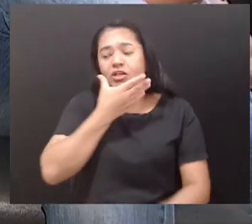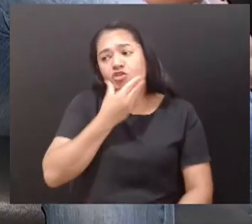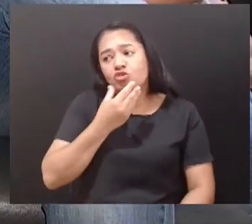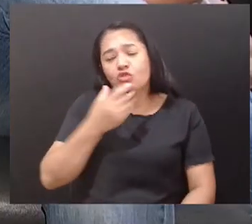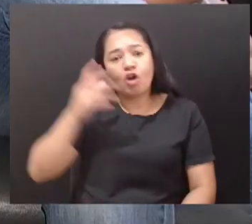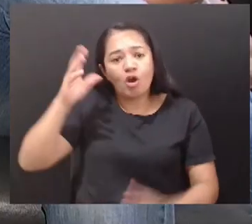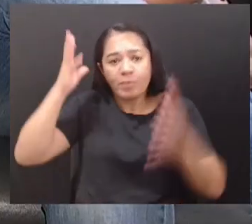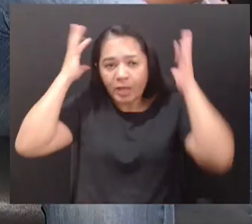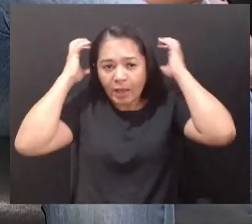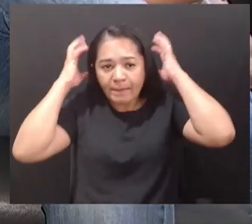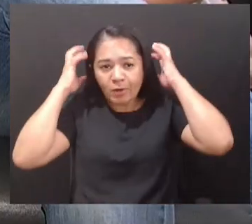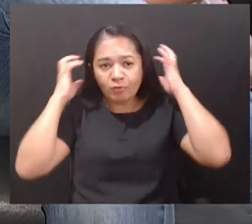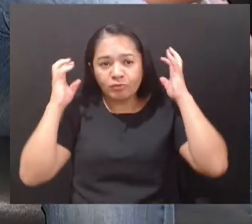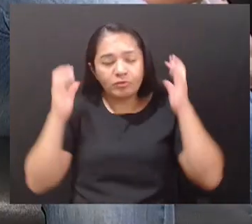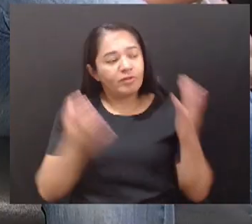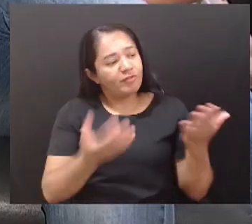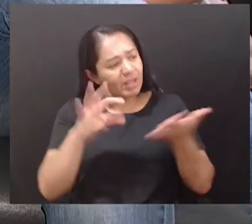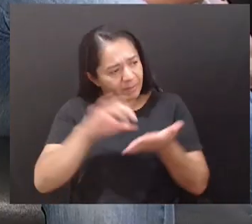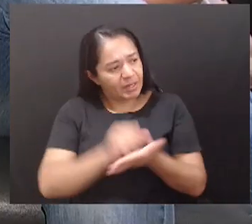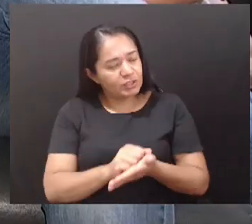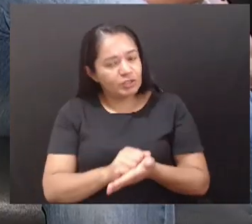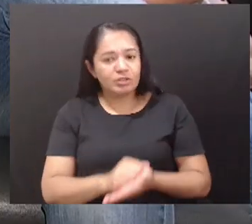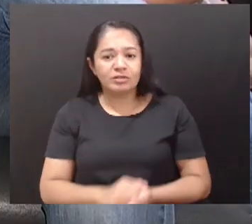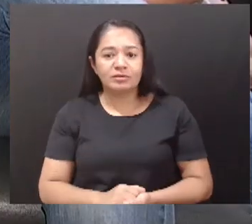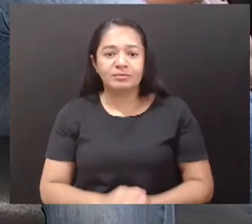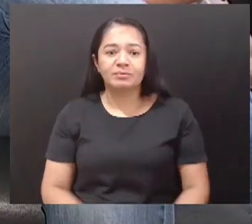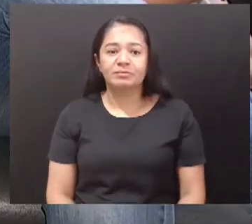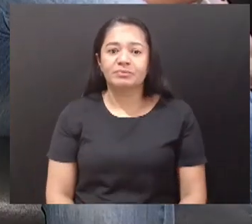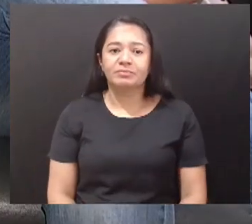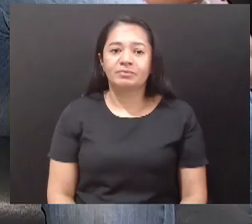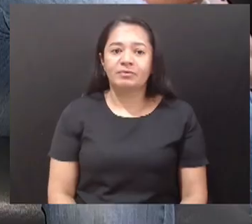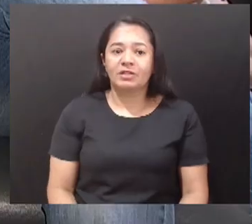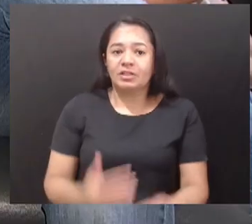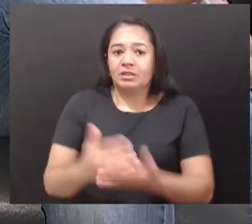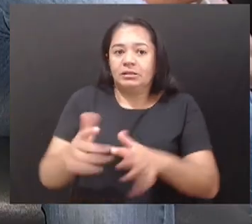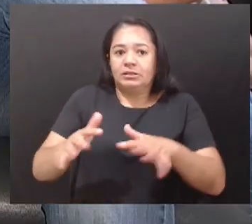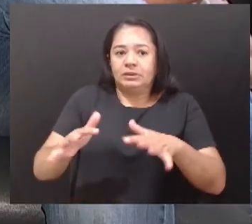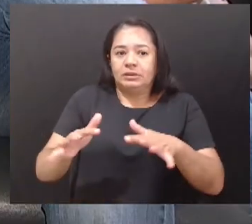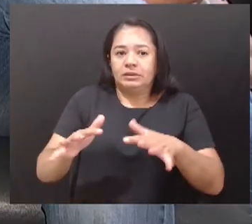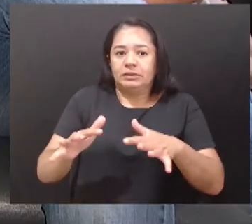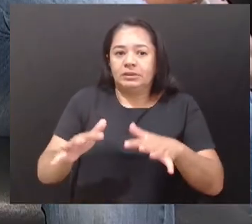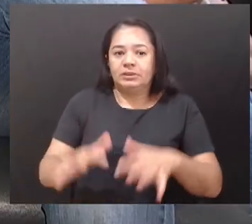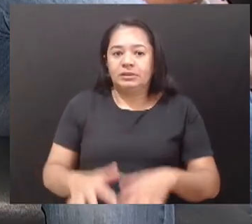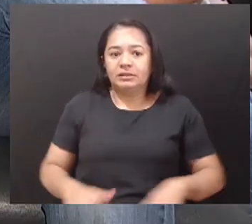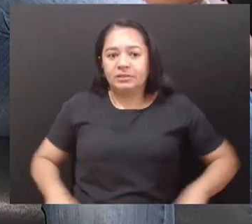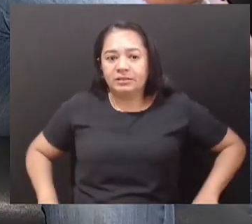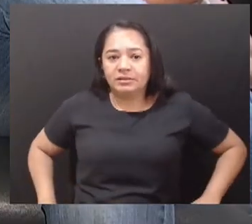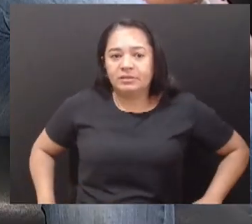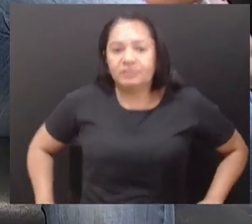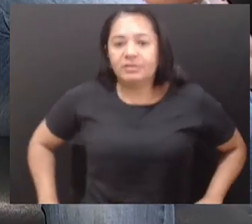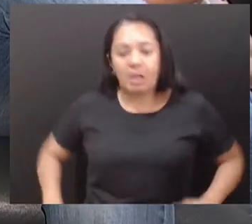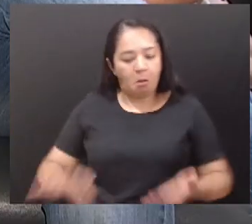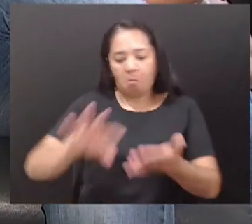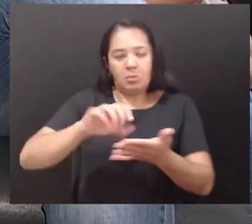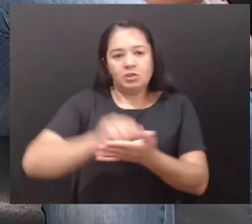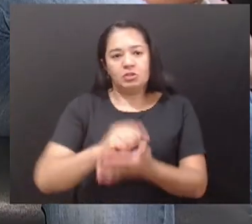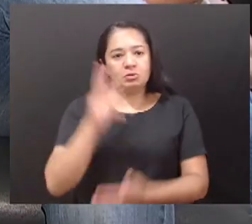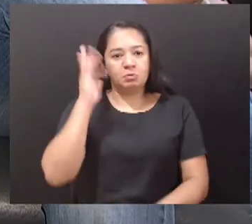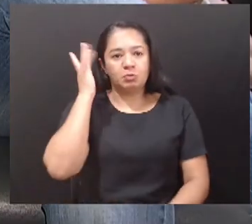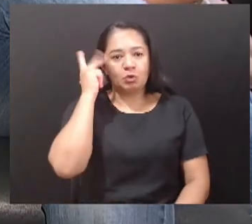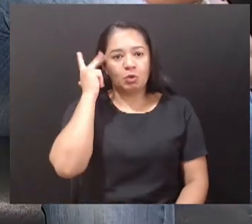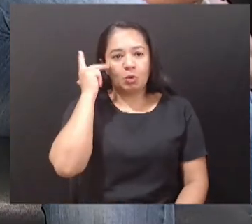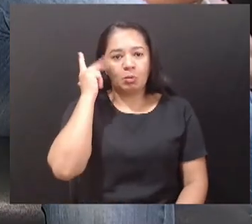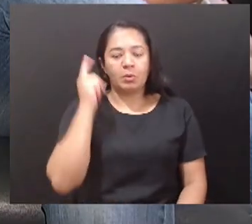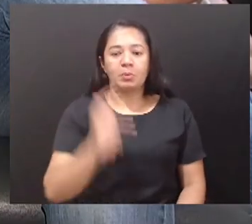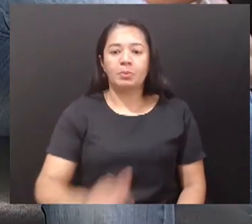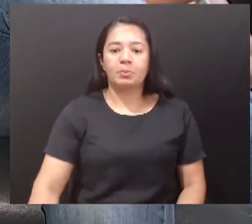falou, não, mas preencha a ficha. E eu já comecei a tremer ali já. Eu peguei e preenchi a ficha, falei, tudo bem, preenchi a ficha.